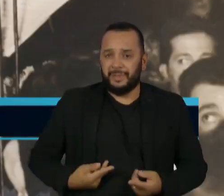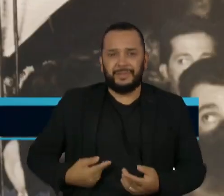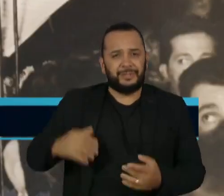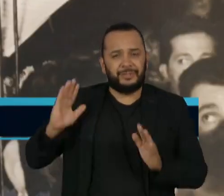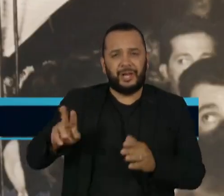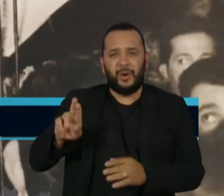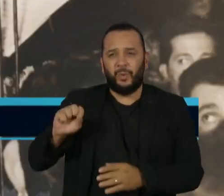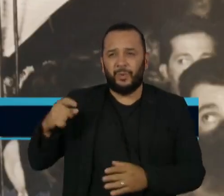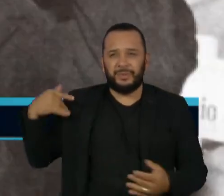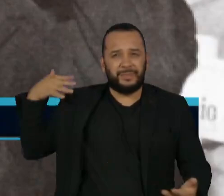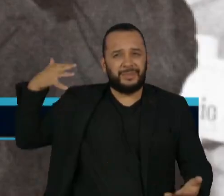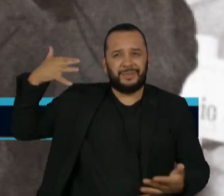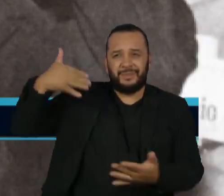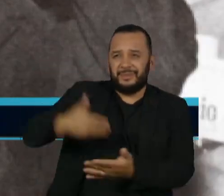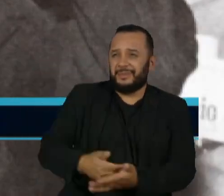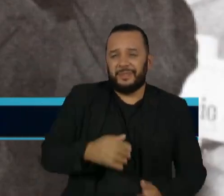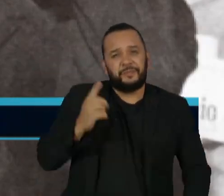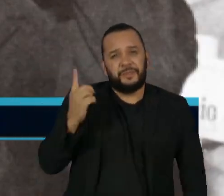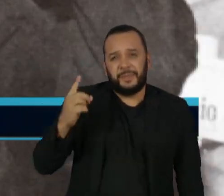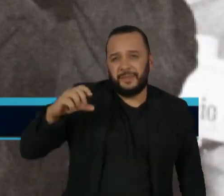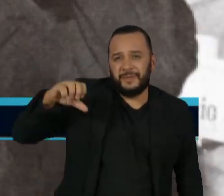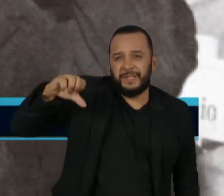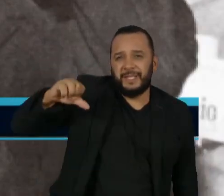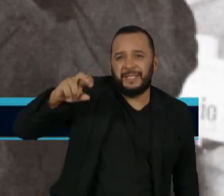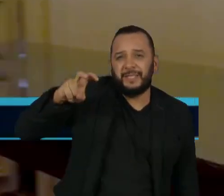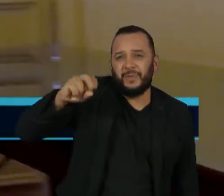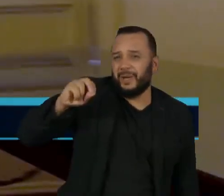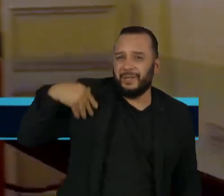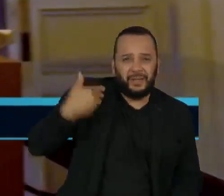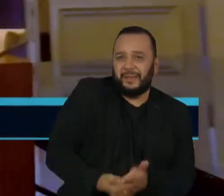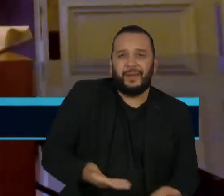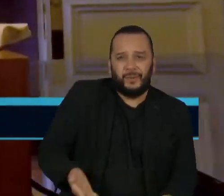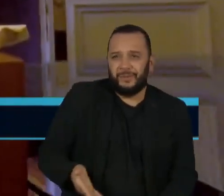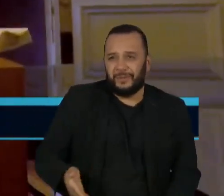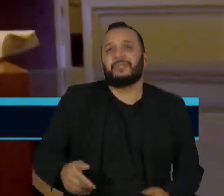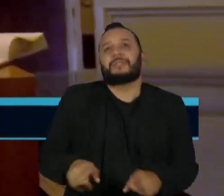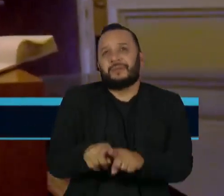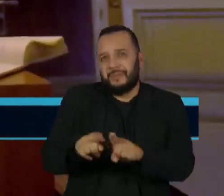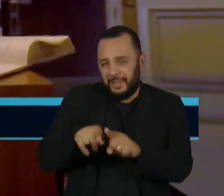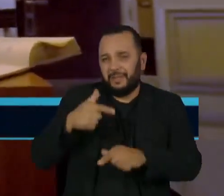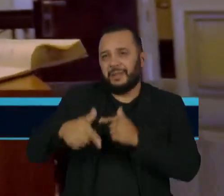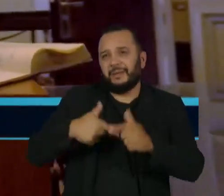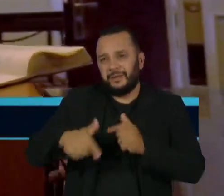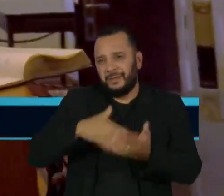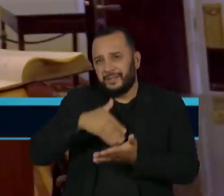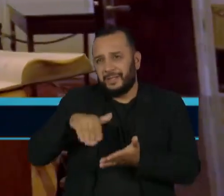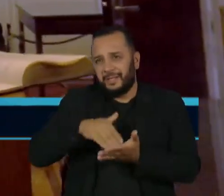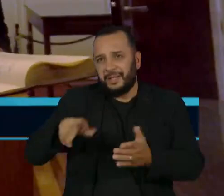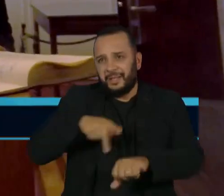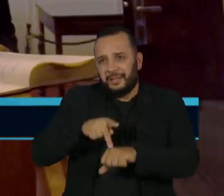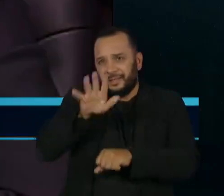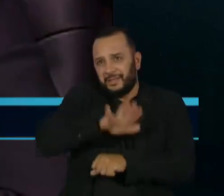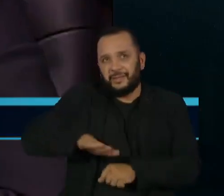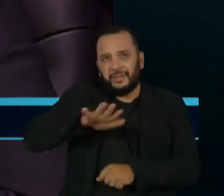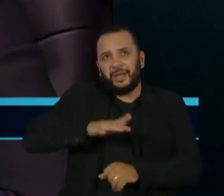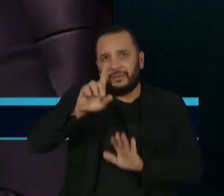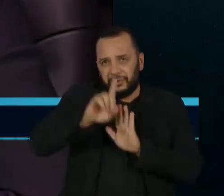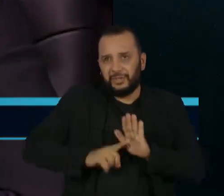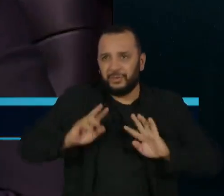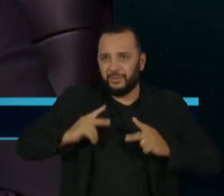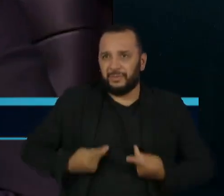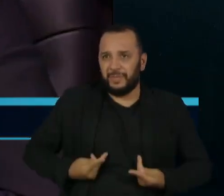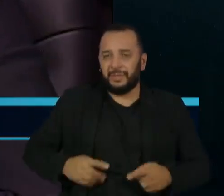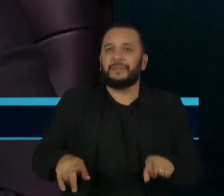na USP na década de 1950 foi secretário nacional de Direitos Humanos e Ministro da